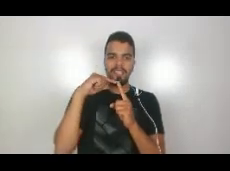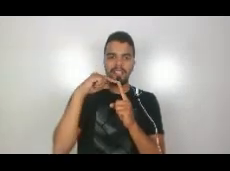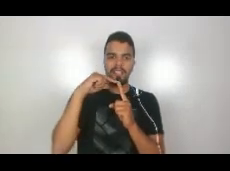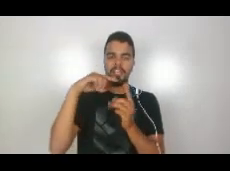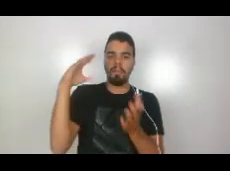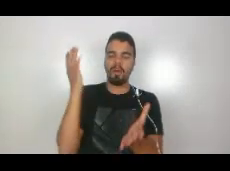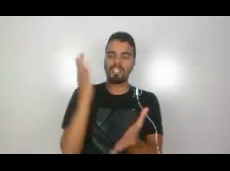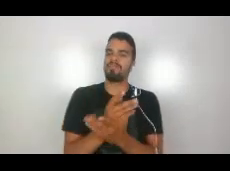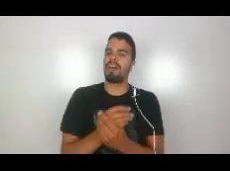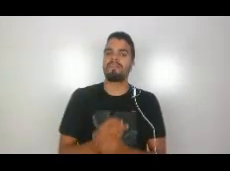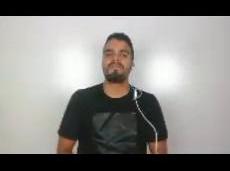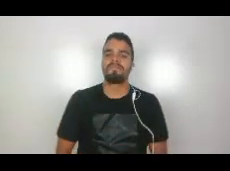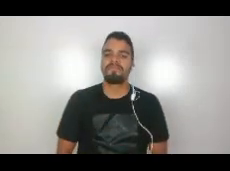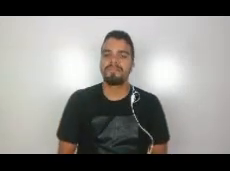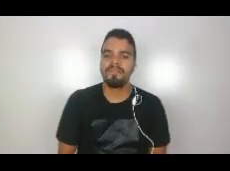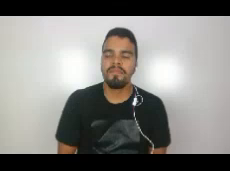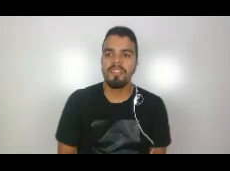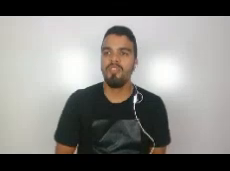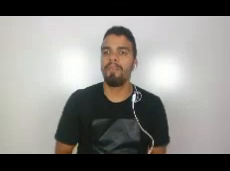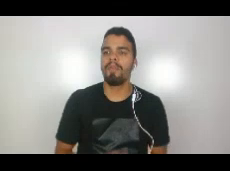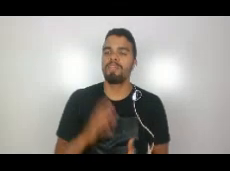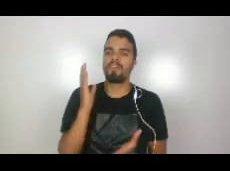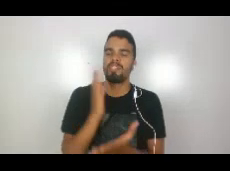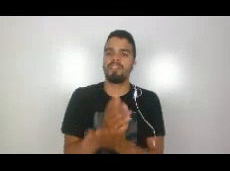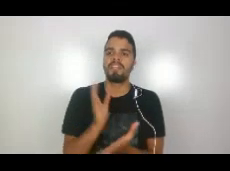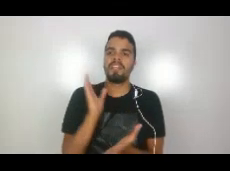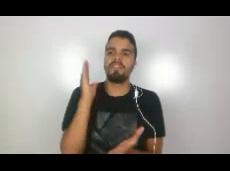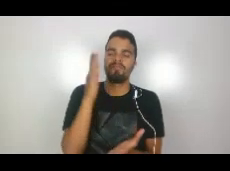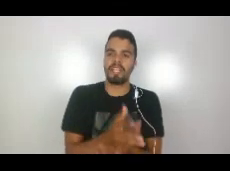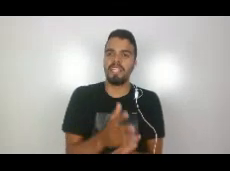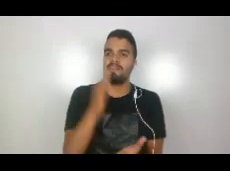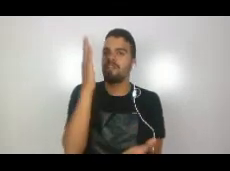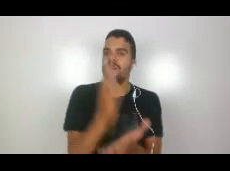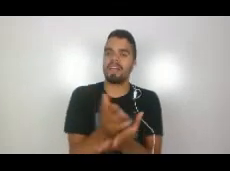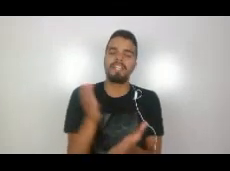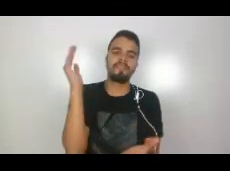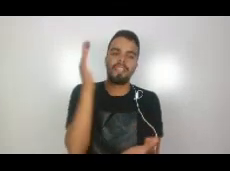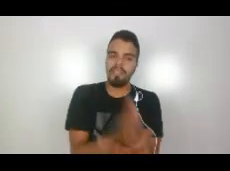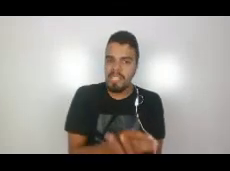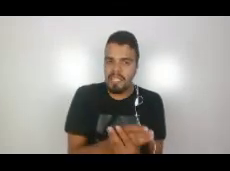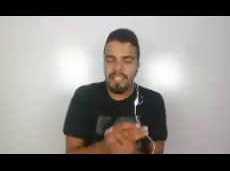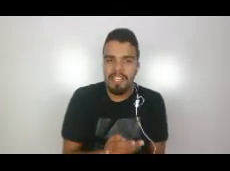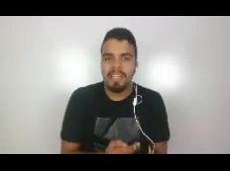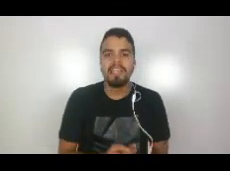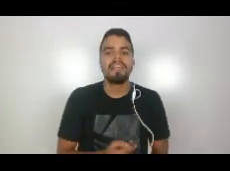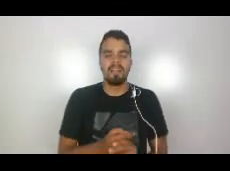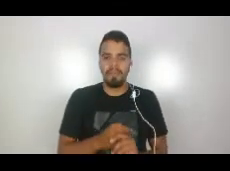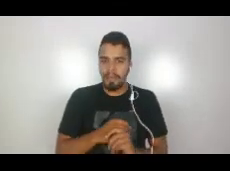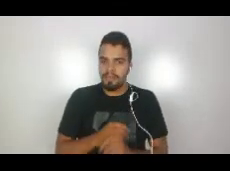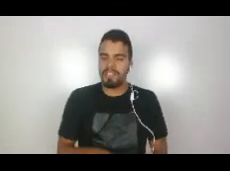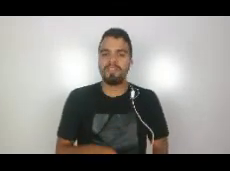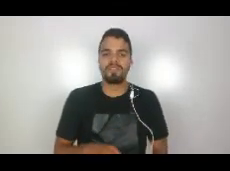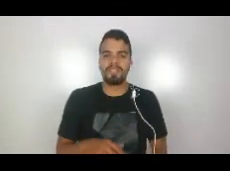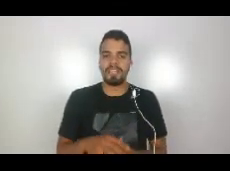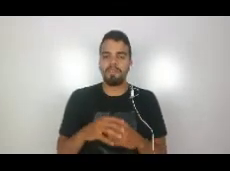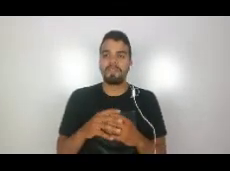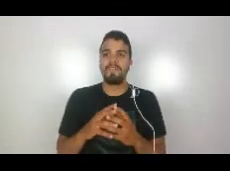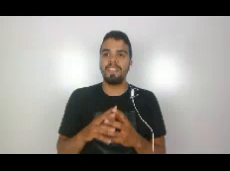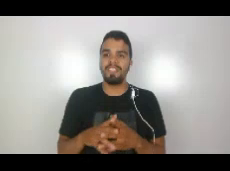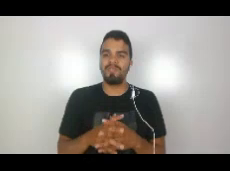o link e posta no AVA. Ou pode postar o link dentro de um arquivo, dentro do arquivo está o link. Também é possível,